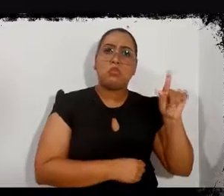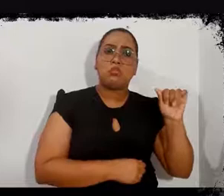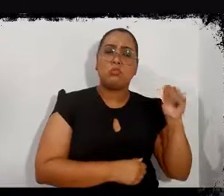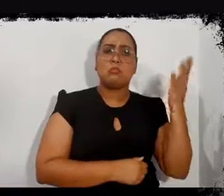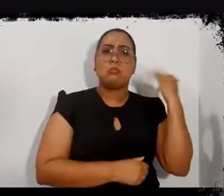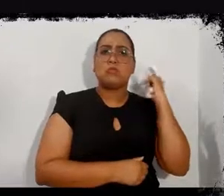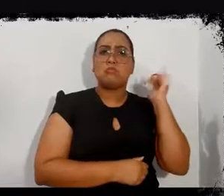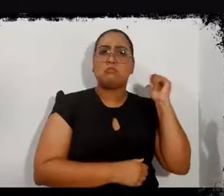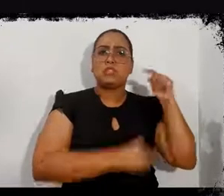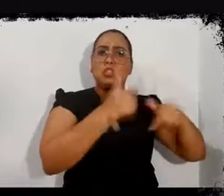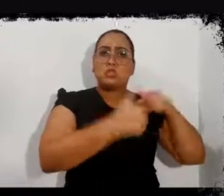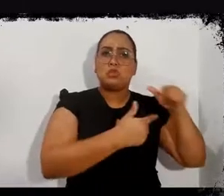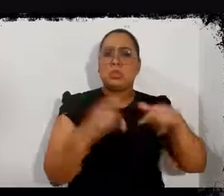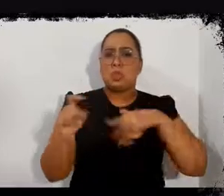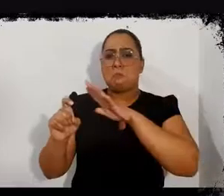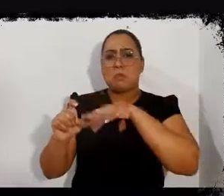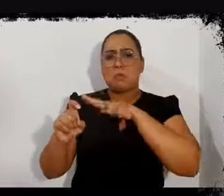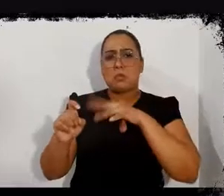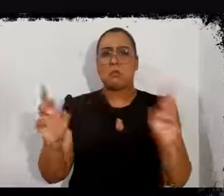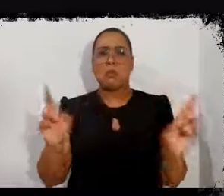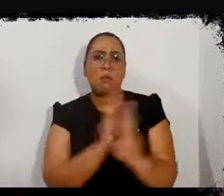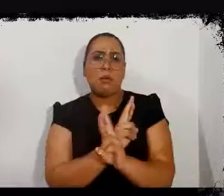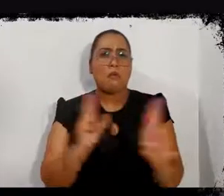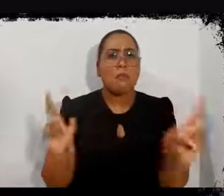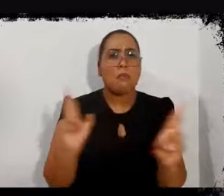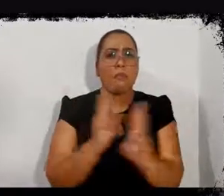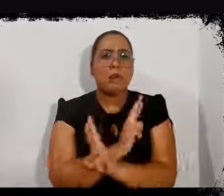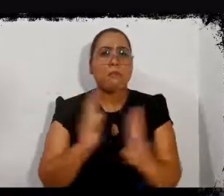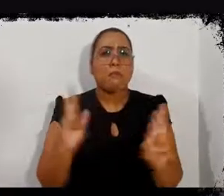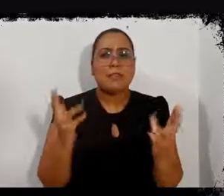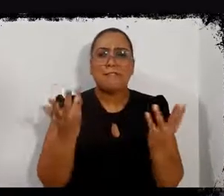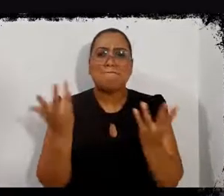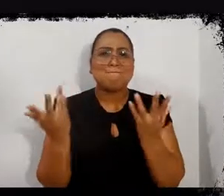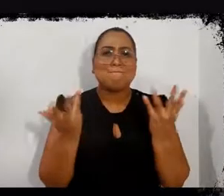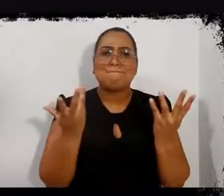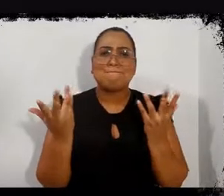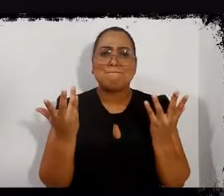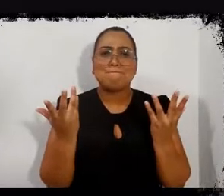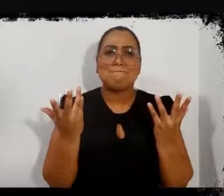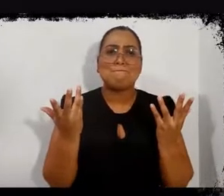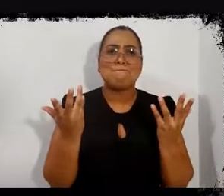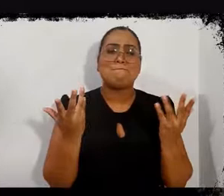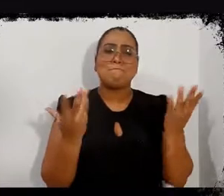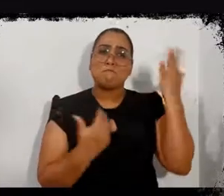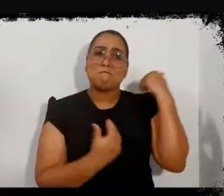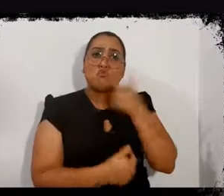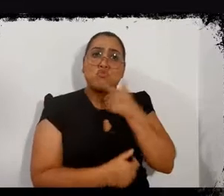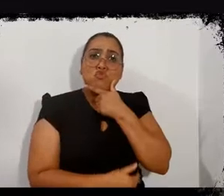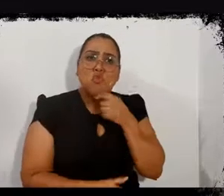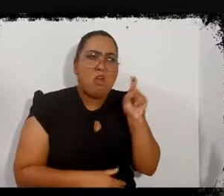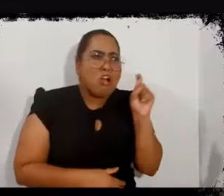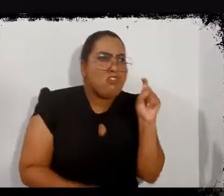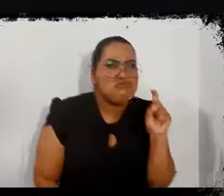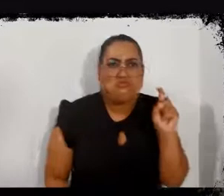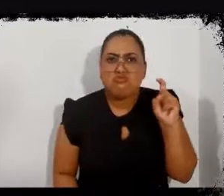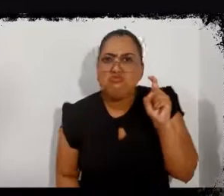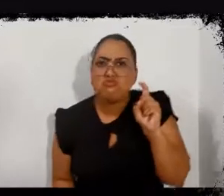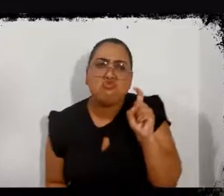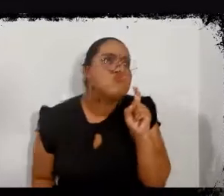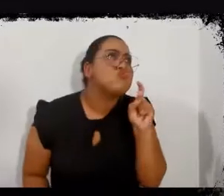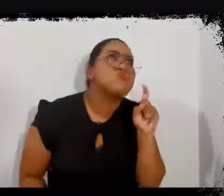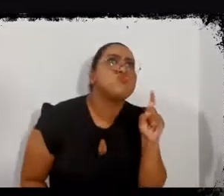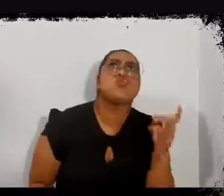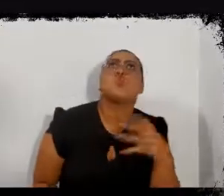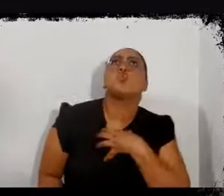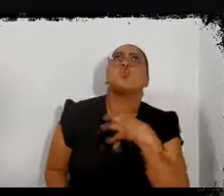mitos, surgidos da relação do homem primitivo com a natureza.